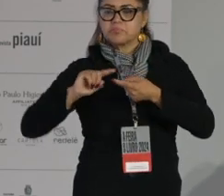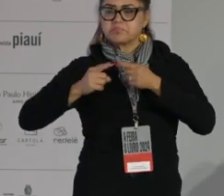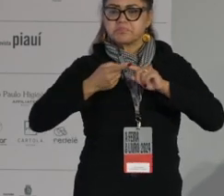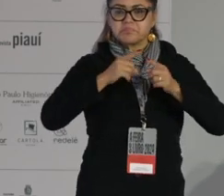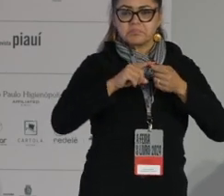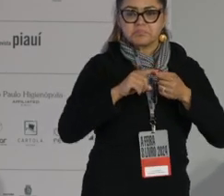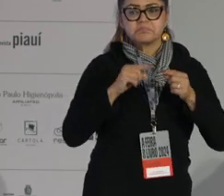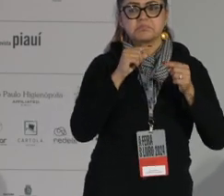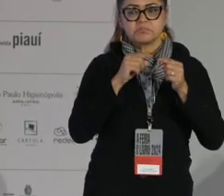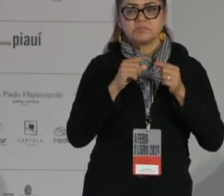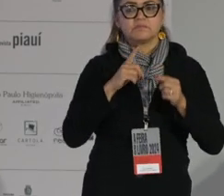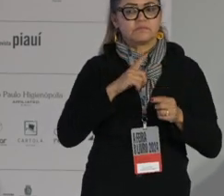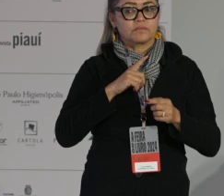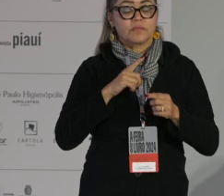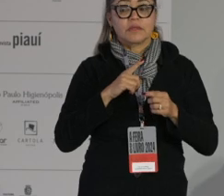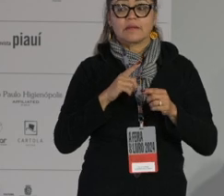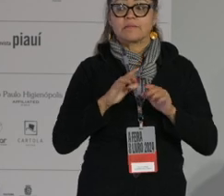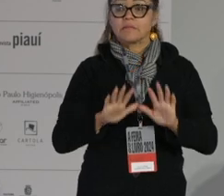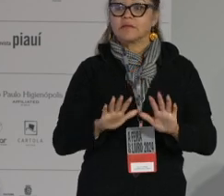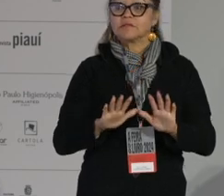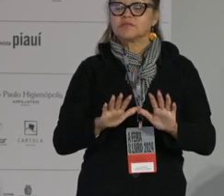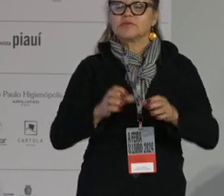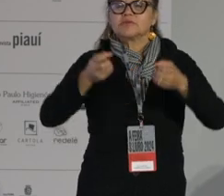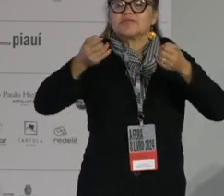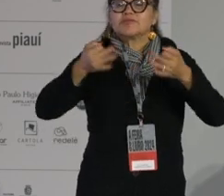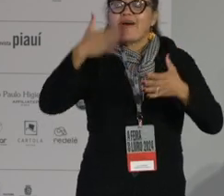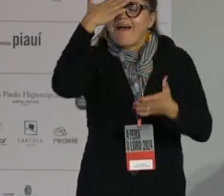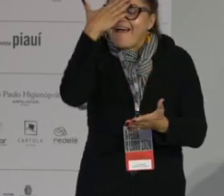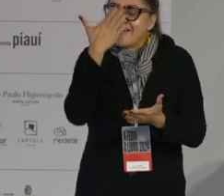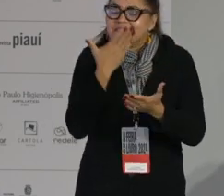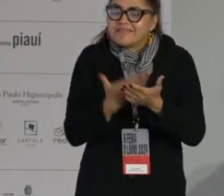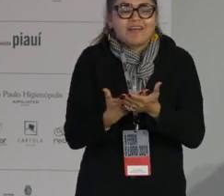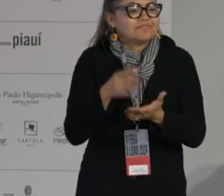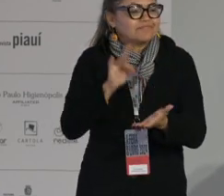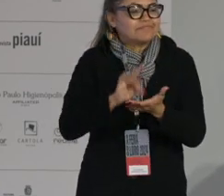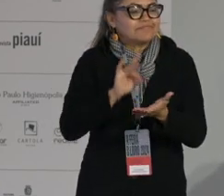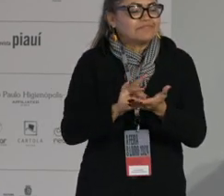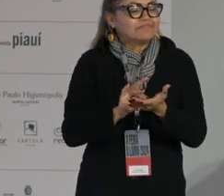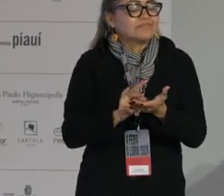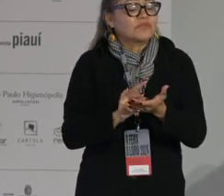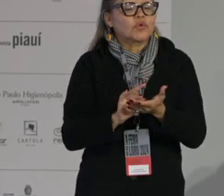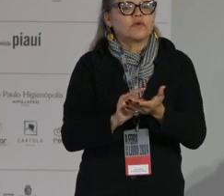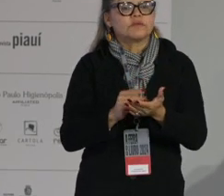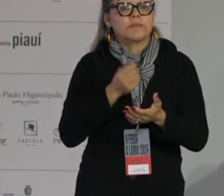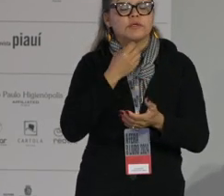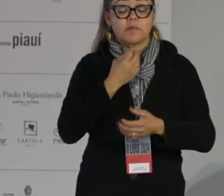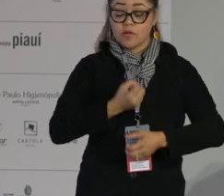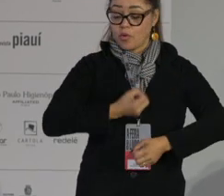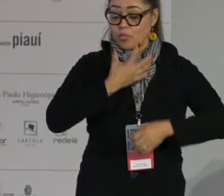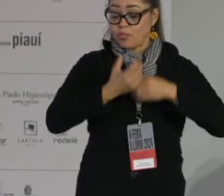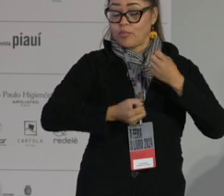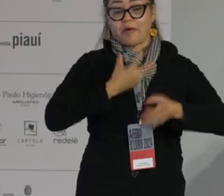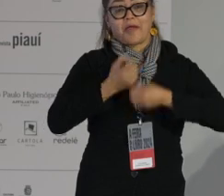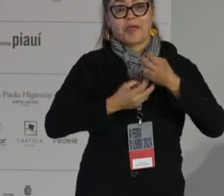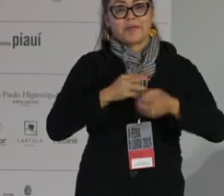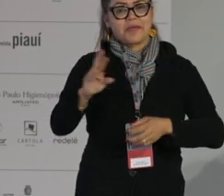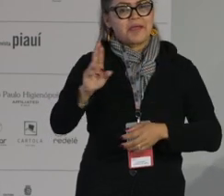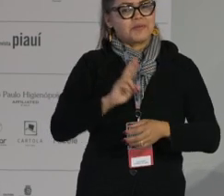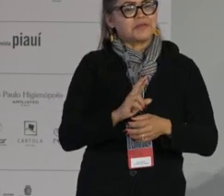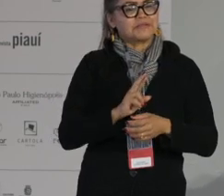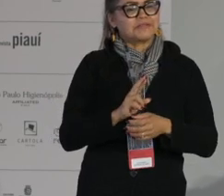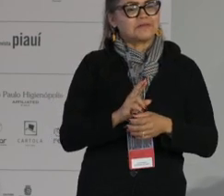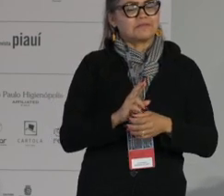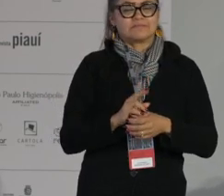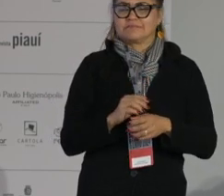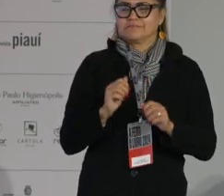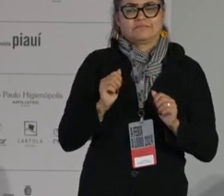mais. Mas eu dizia, assim, que eu só ia acreditar, de fato, no ChatGPT quando você pedisse para ele fazer um poema e ele respondesse: